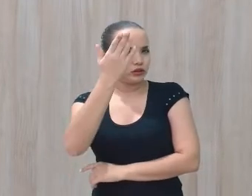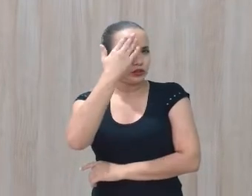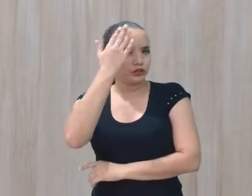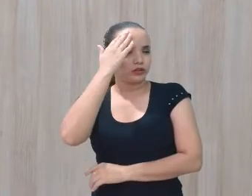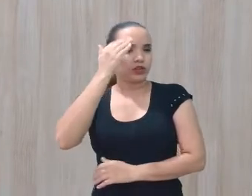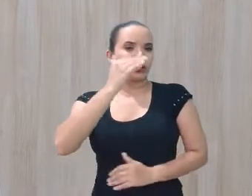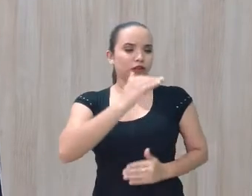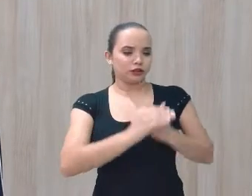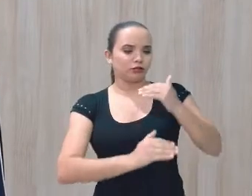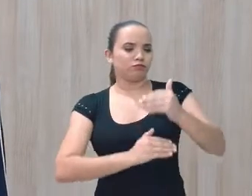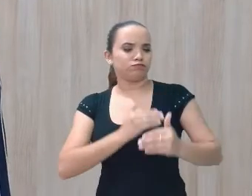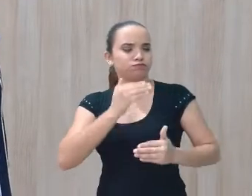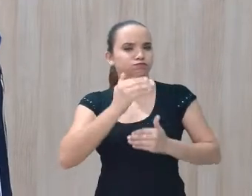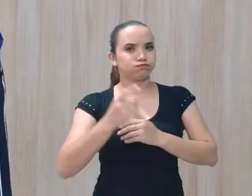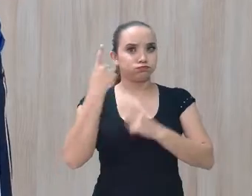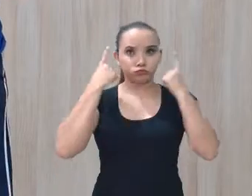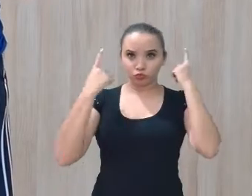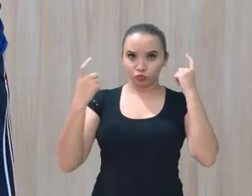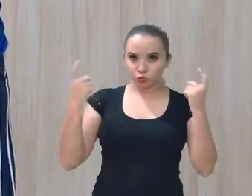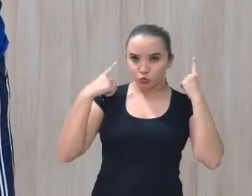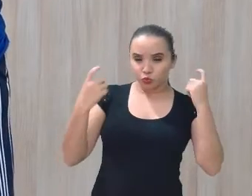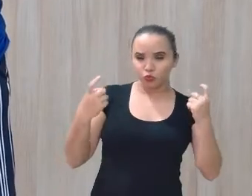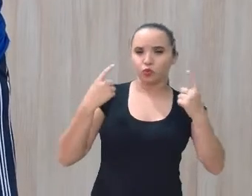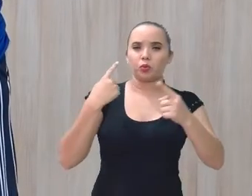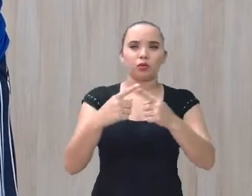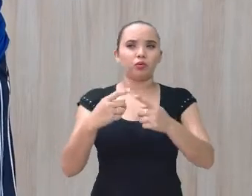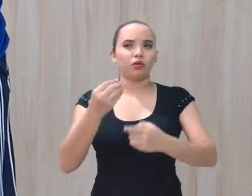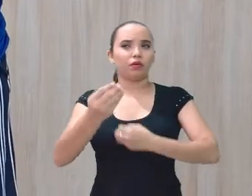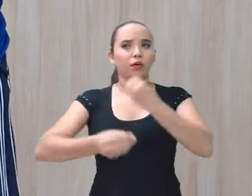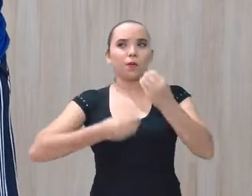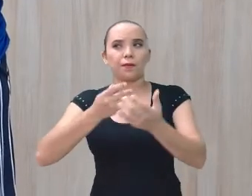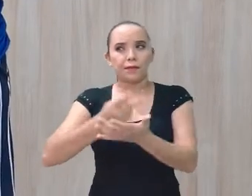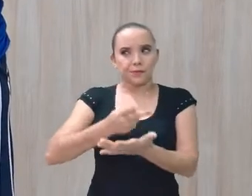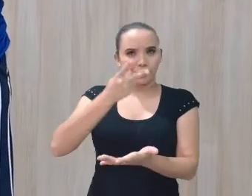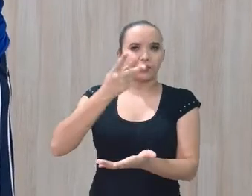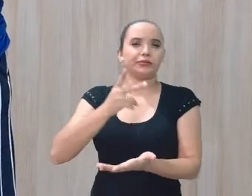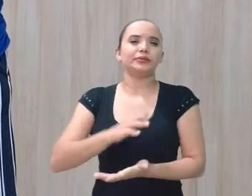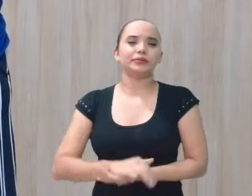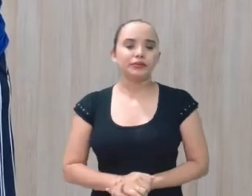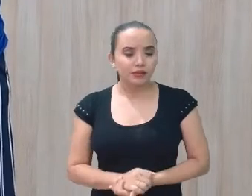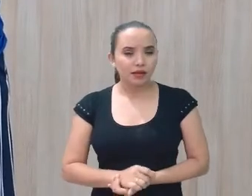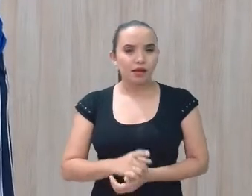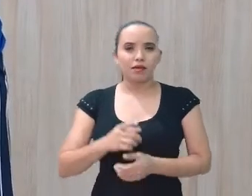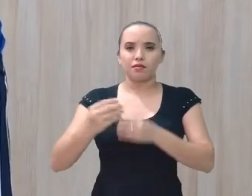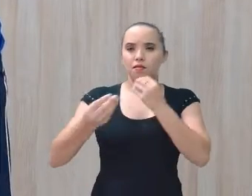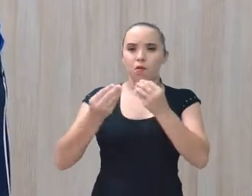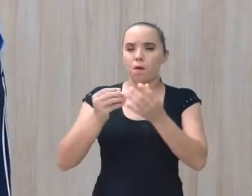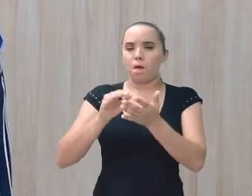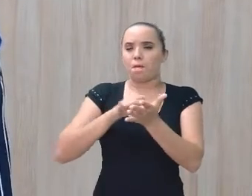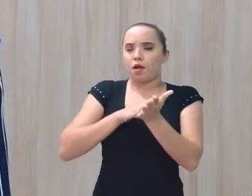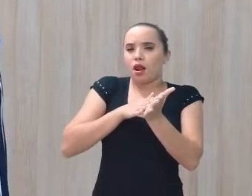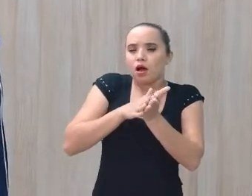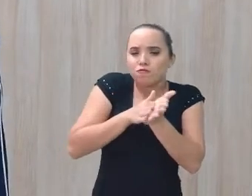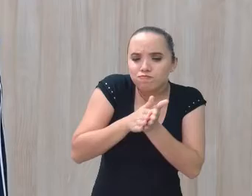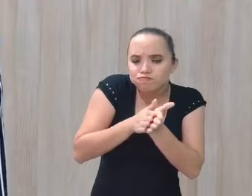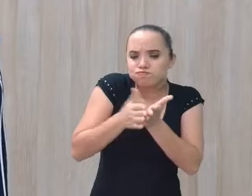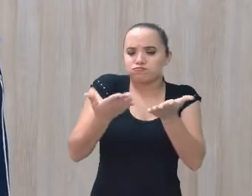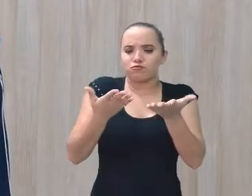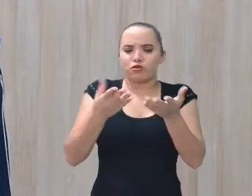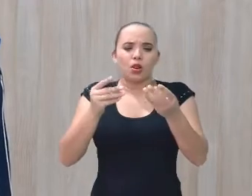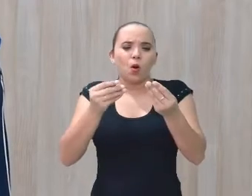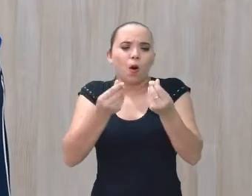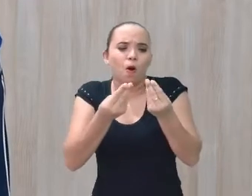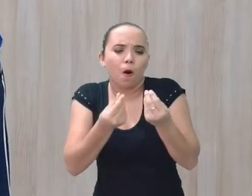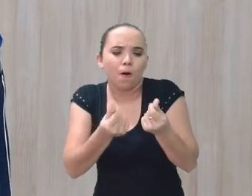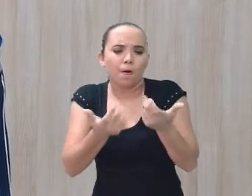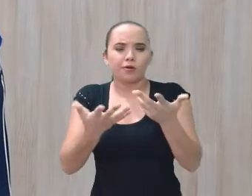processo do som, porque como é que ele é feito? Como é que o som acontece, né? Pela fricção, pelo atrito dos